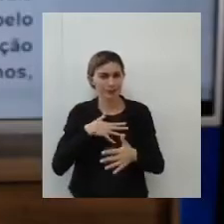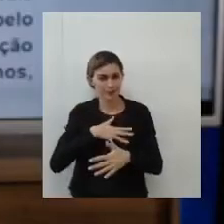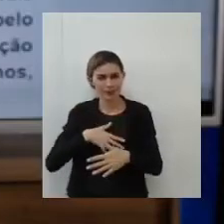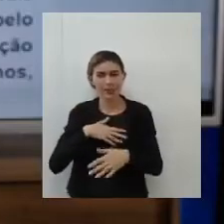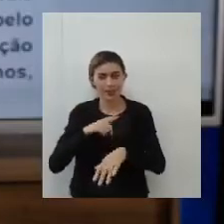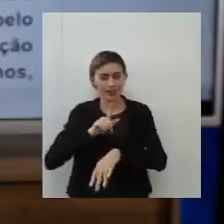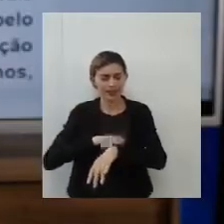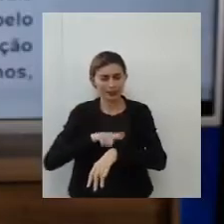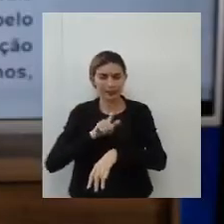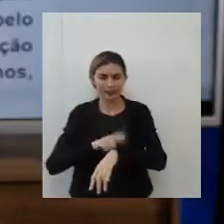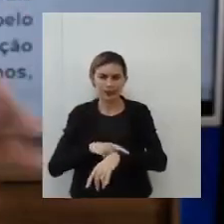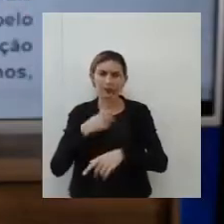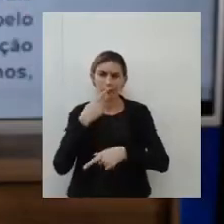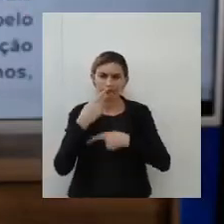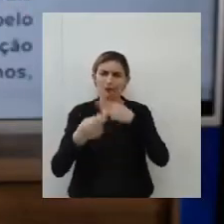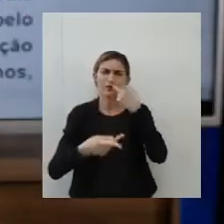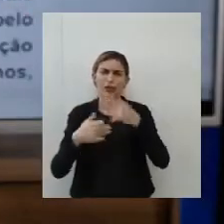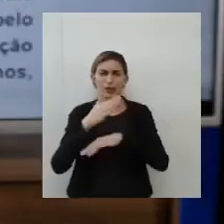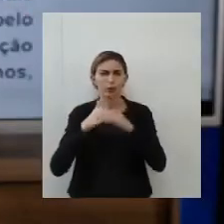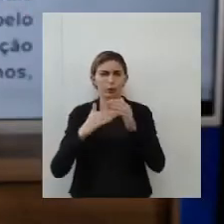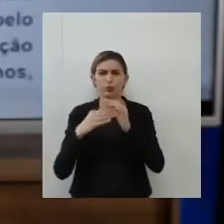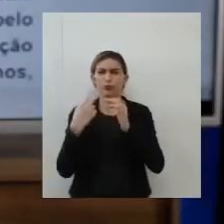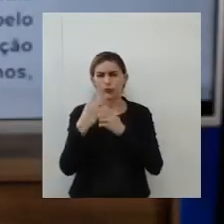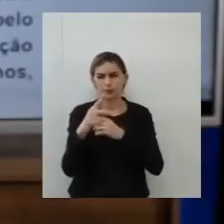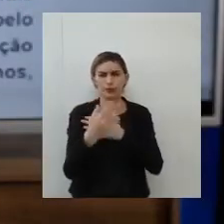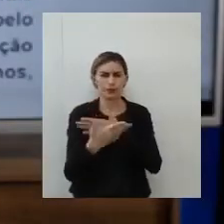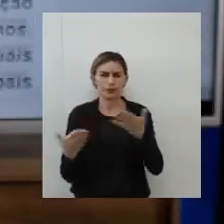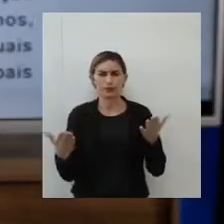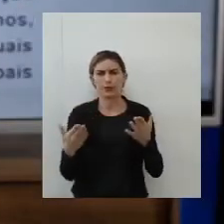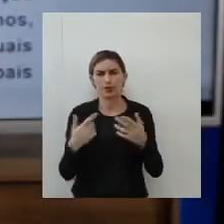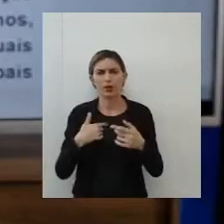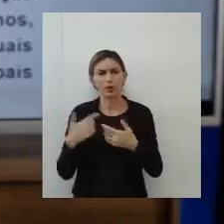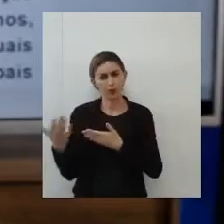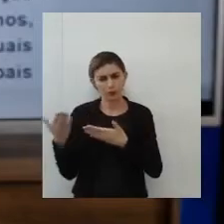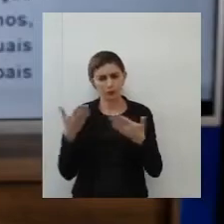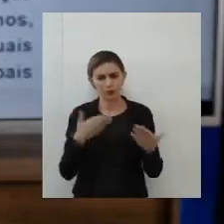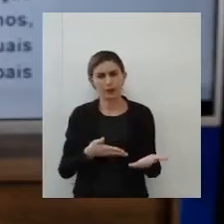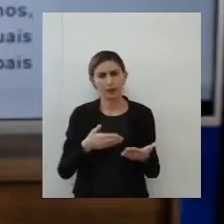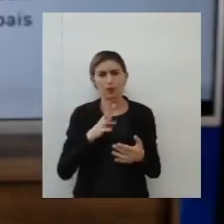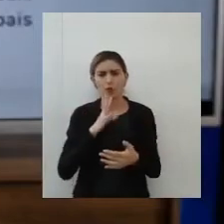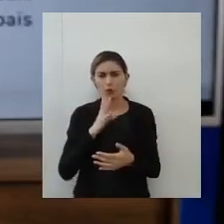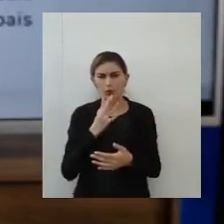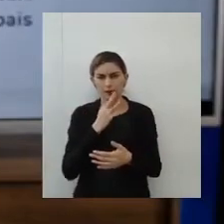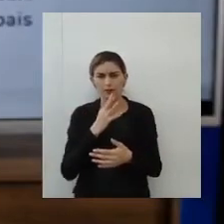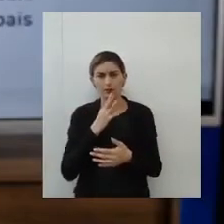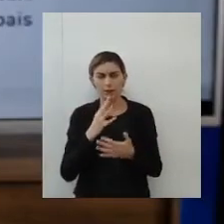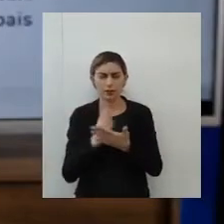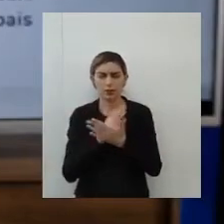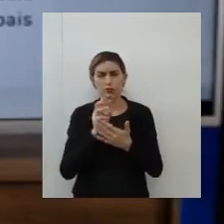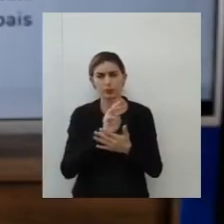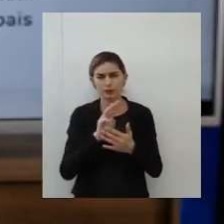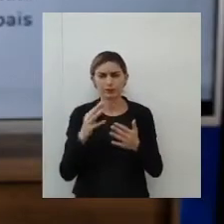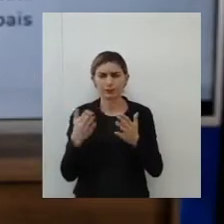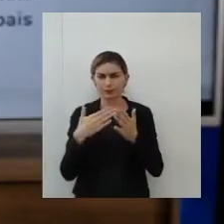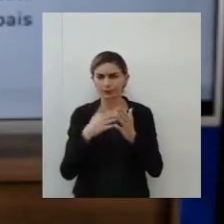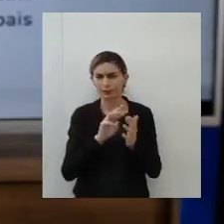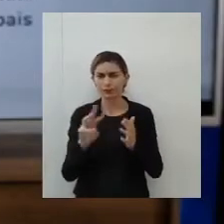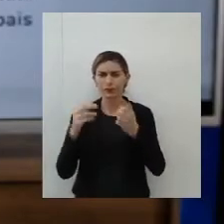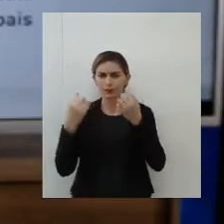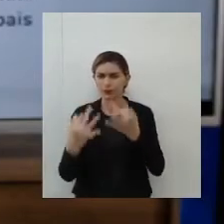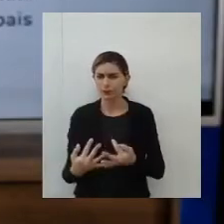ter tempo de falar sobre tudo isso para você. Eu te convido a conhecer alguns canais que tratam sobre o